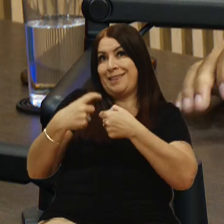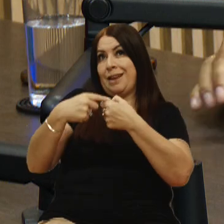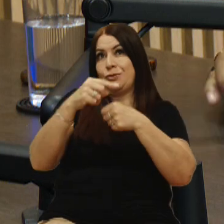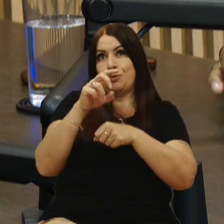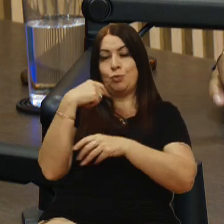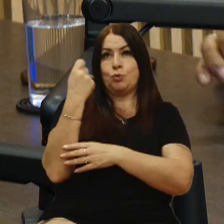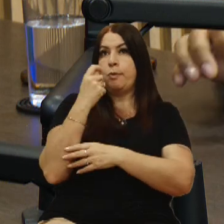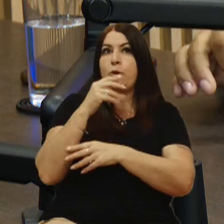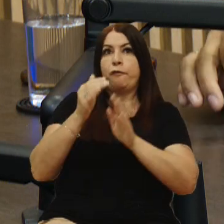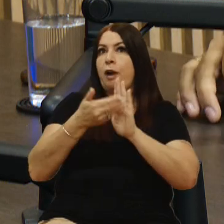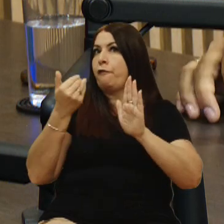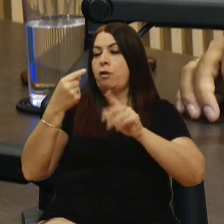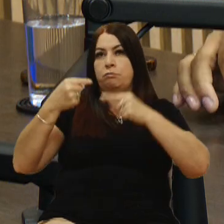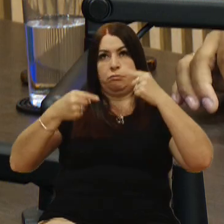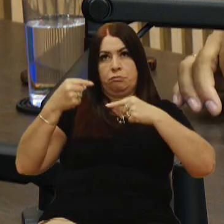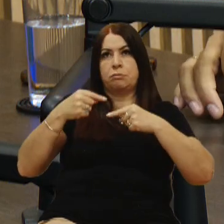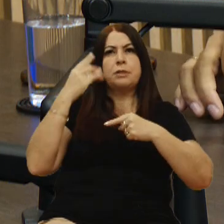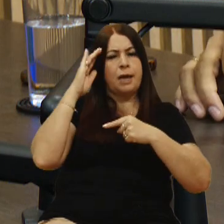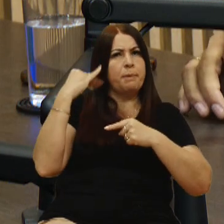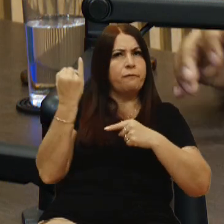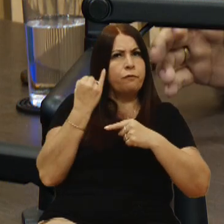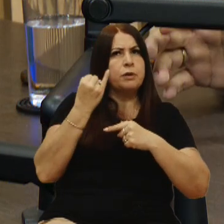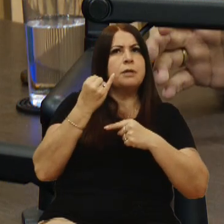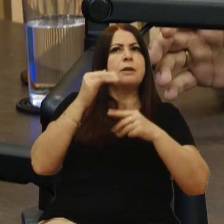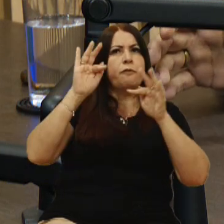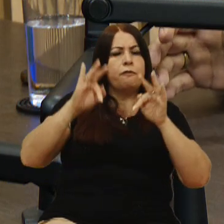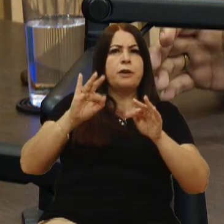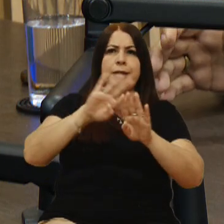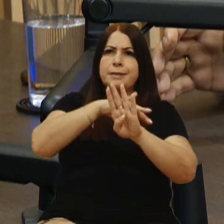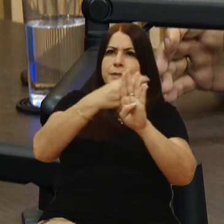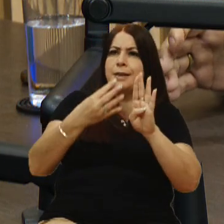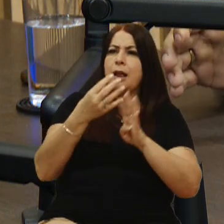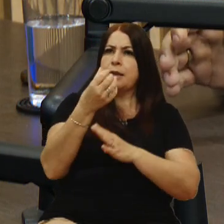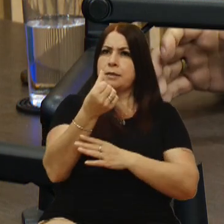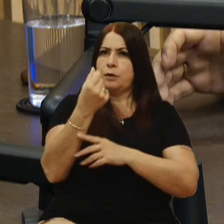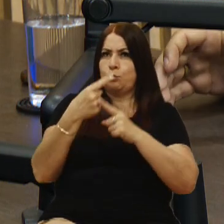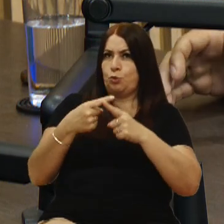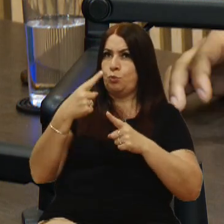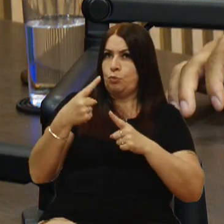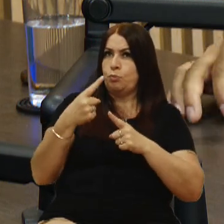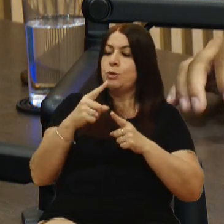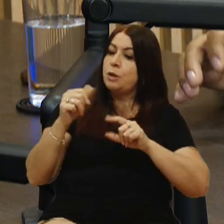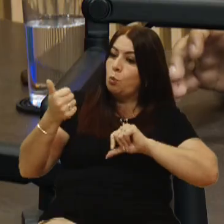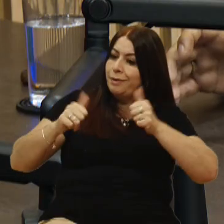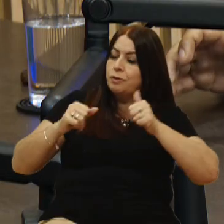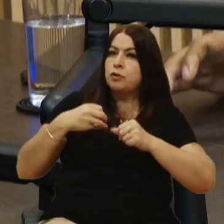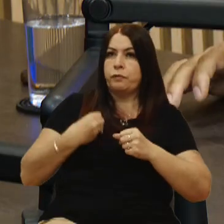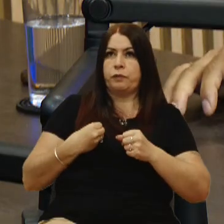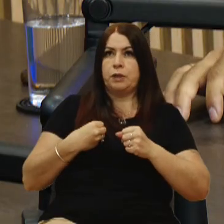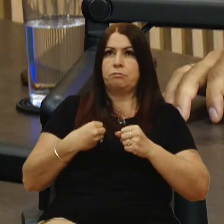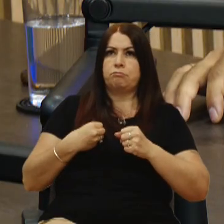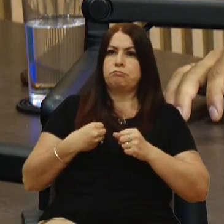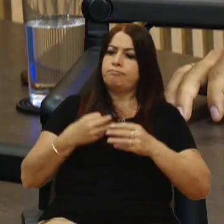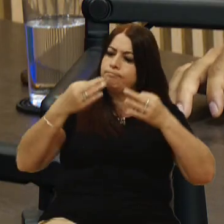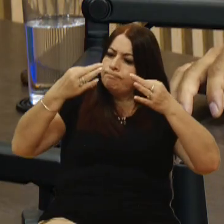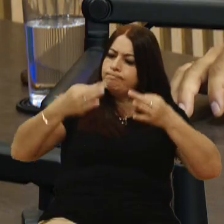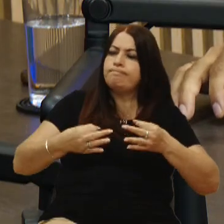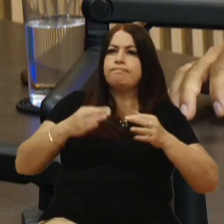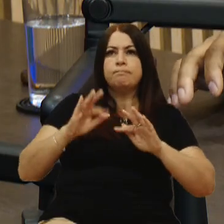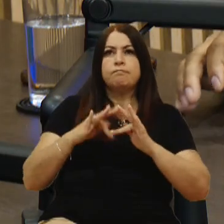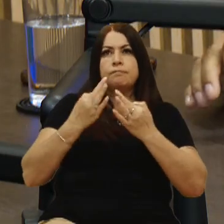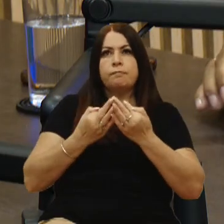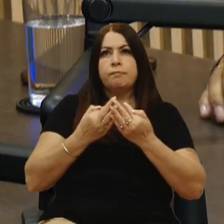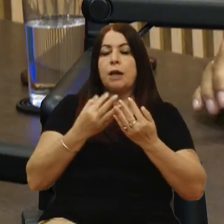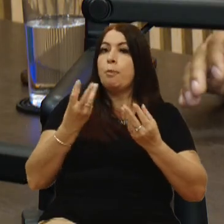E a gente sabe da importância do fim dessa escala 6x1, porque traz qualidade de vida, traz dignidade às famílias, né?